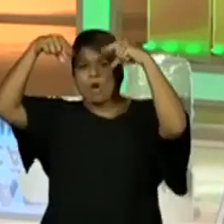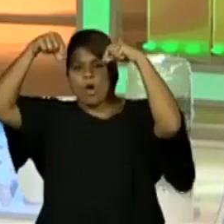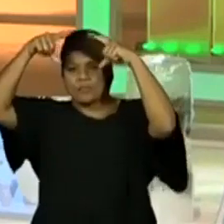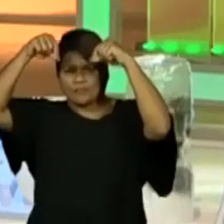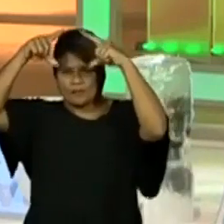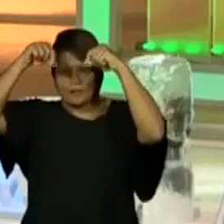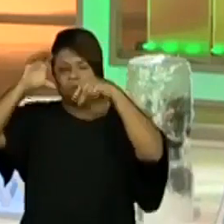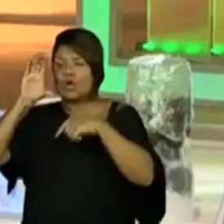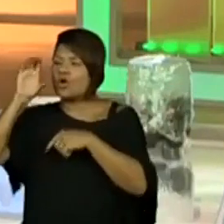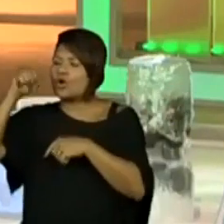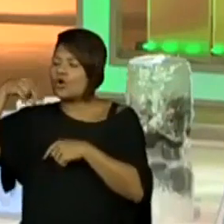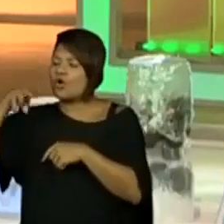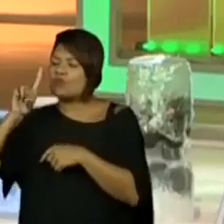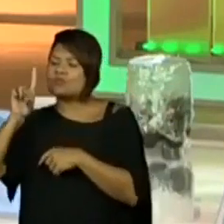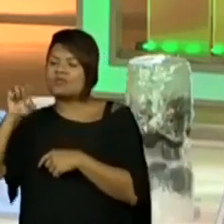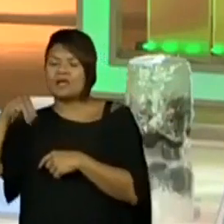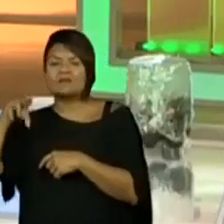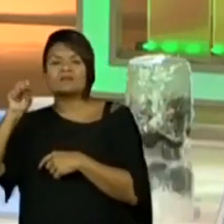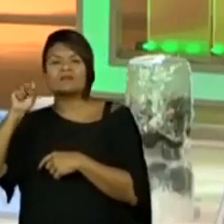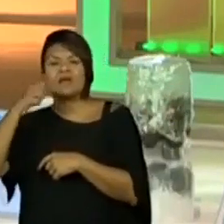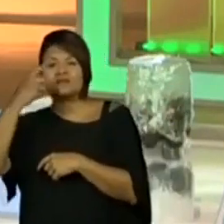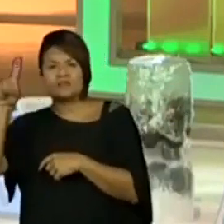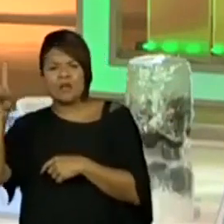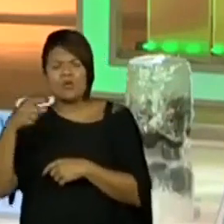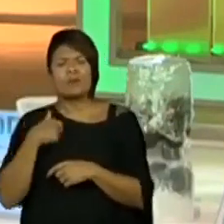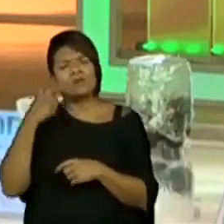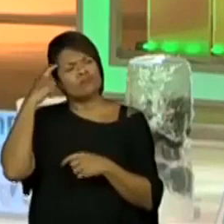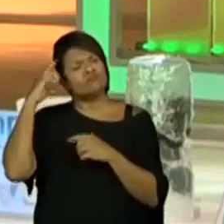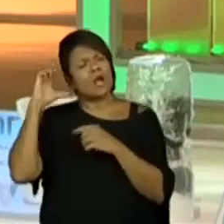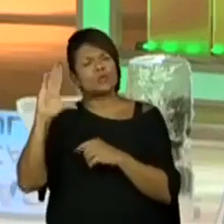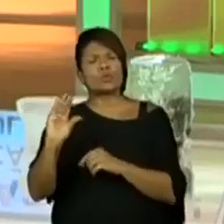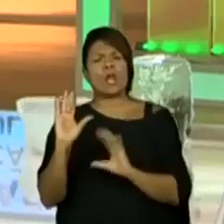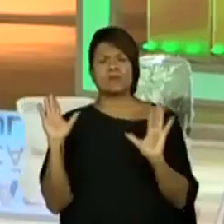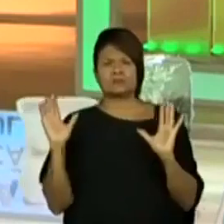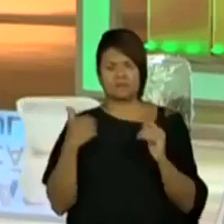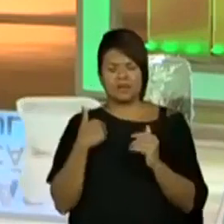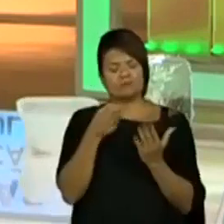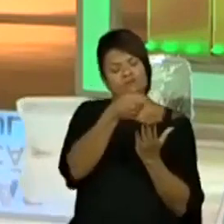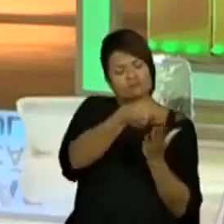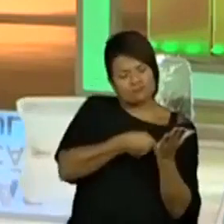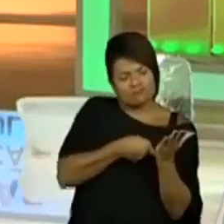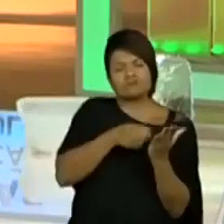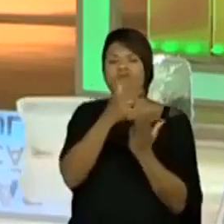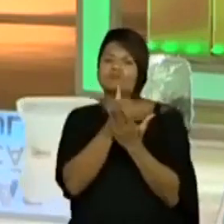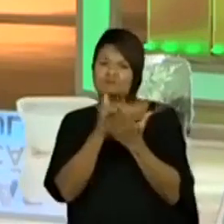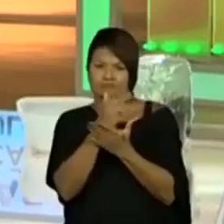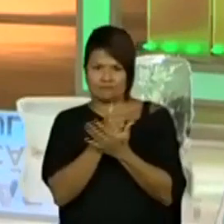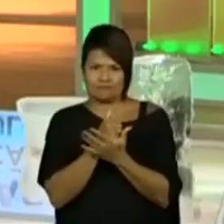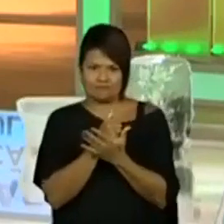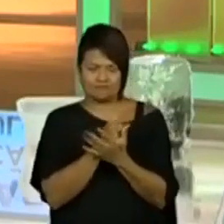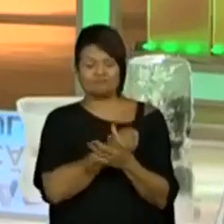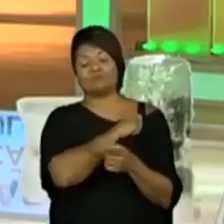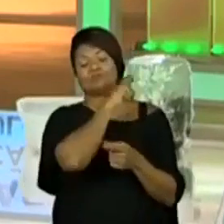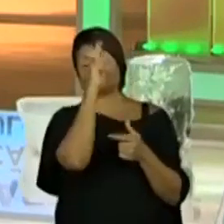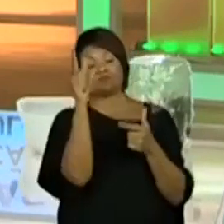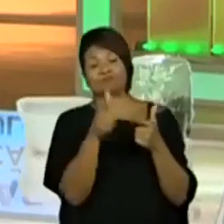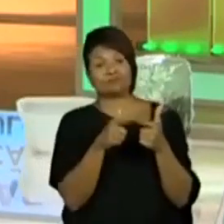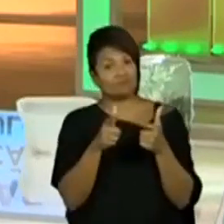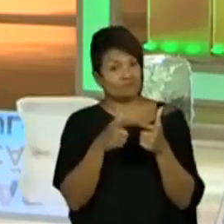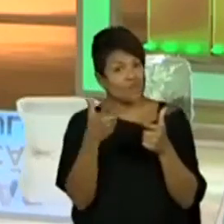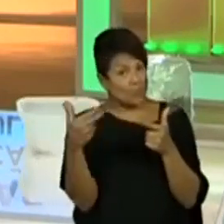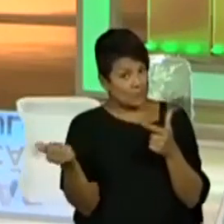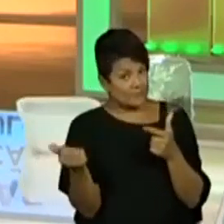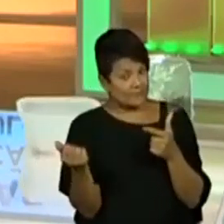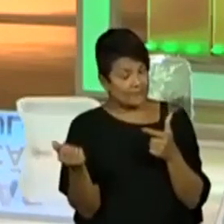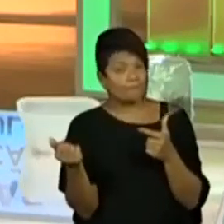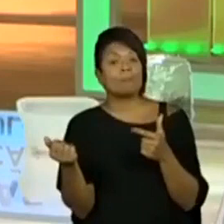né? Amadurece essas ideias, faz um esquema, faz uma produção de texto. Segunda missão,